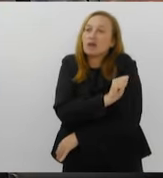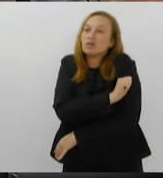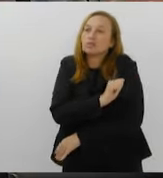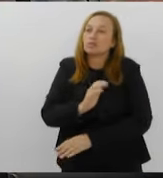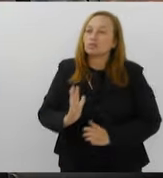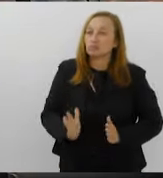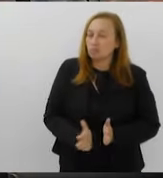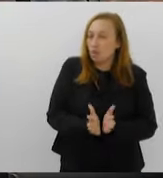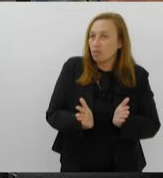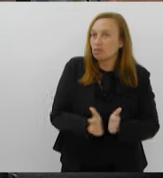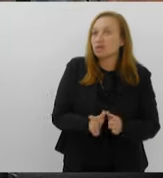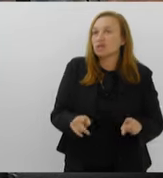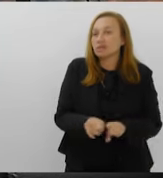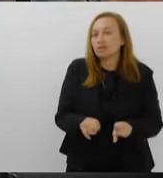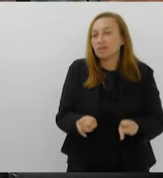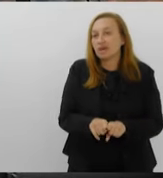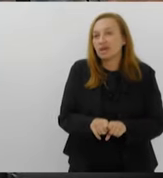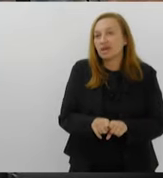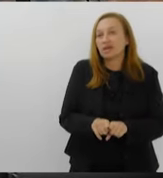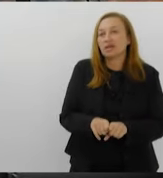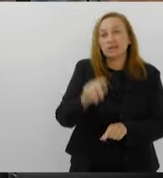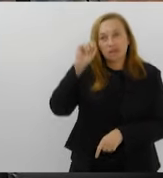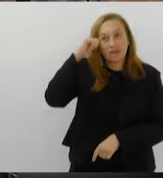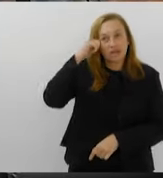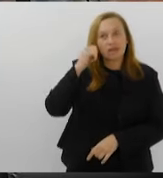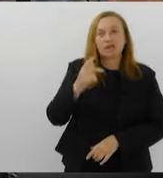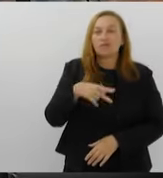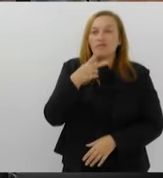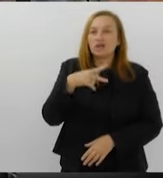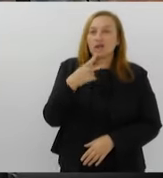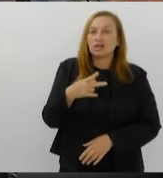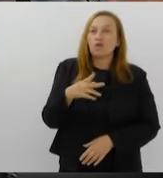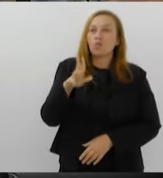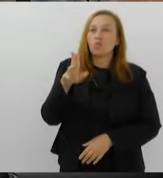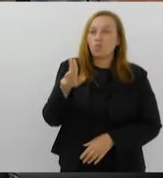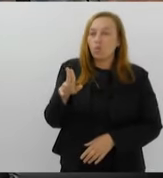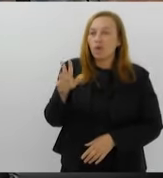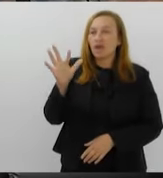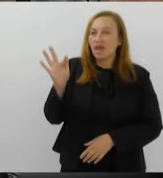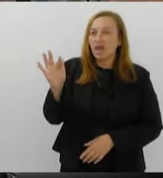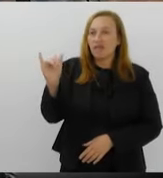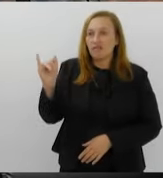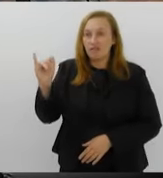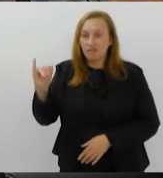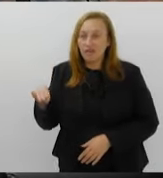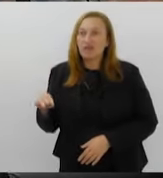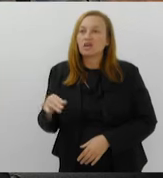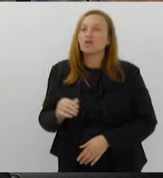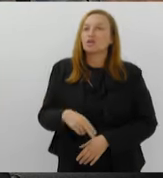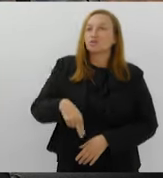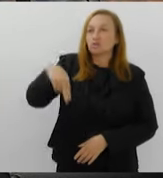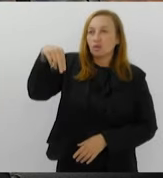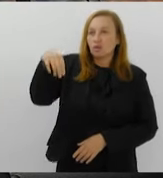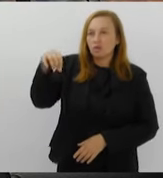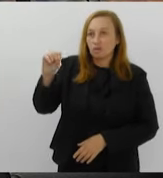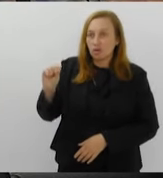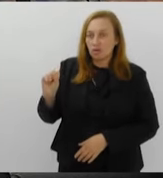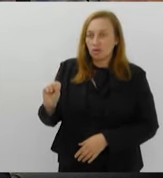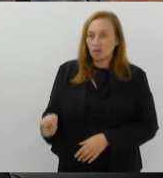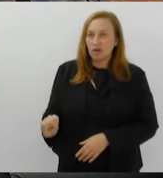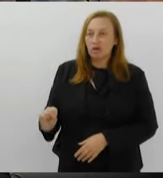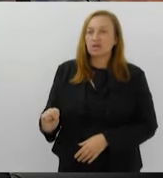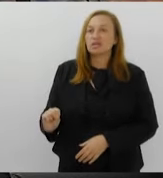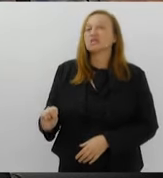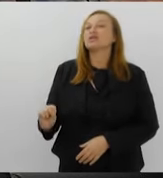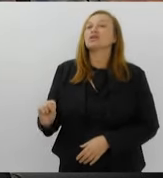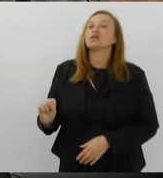renda e também racializados. Então, falar da UENF, que no nosso norte e noroeste do Estado é